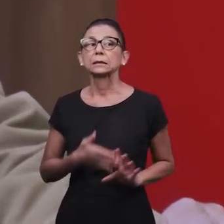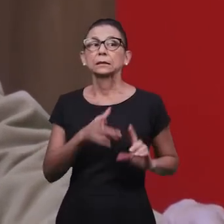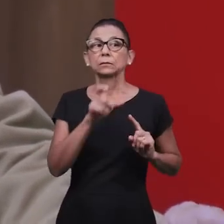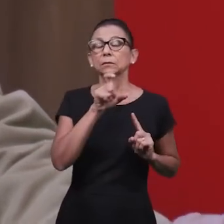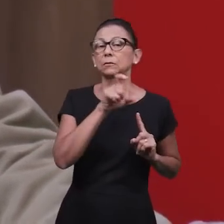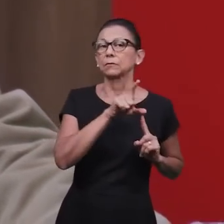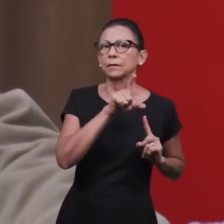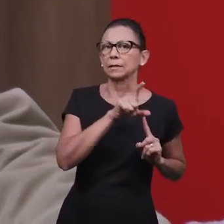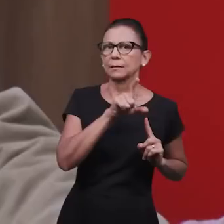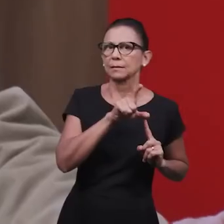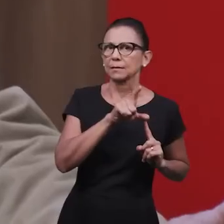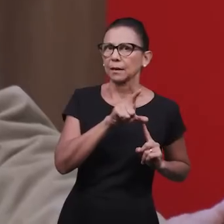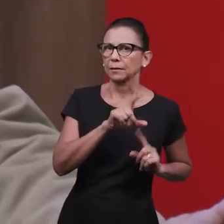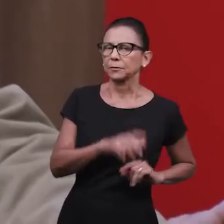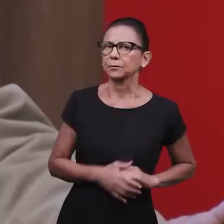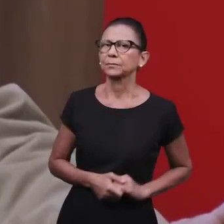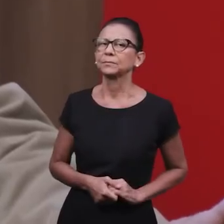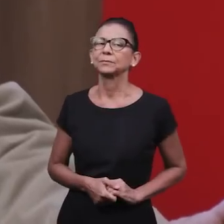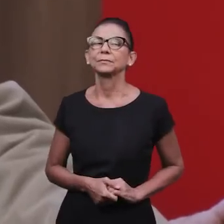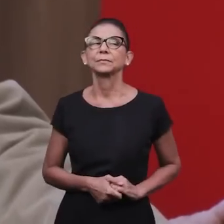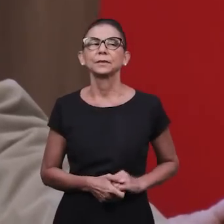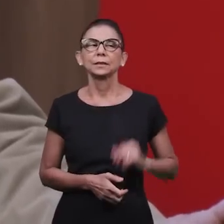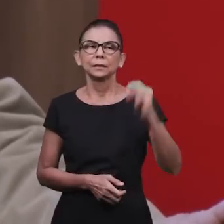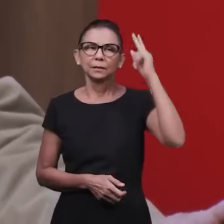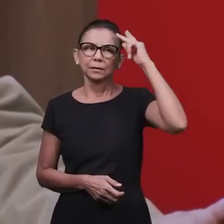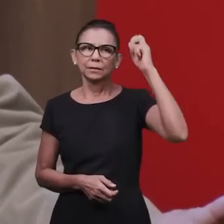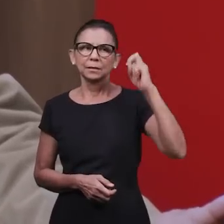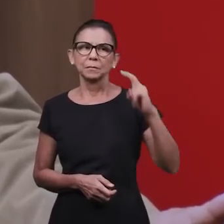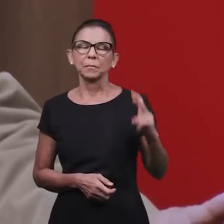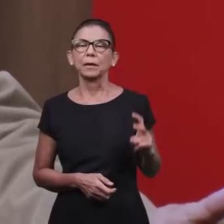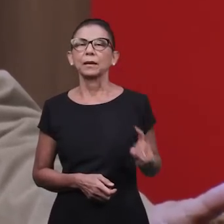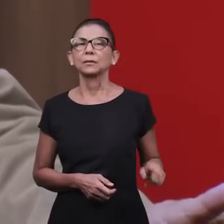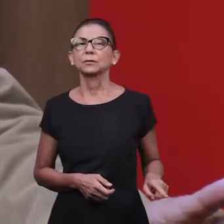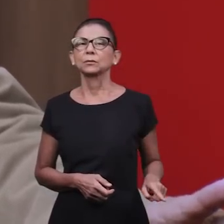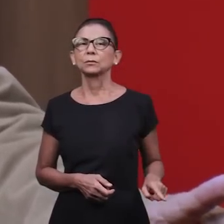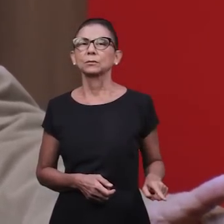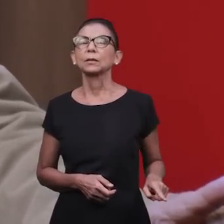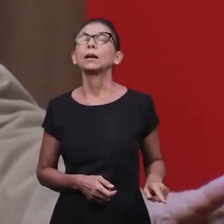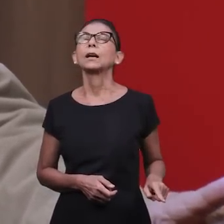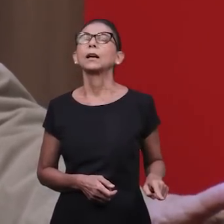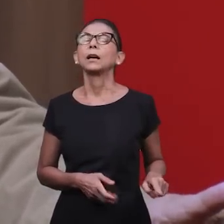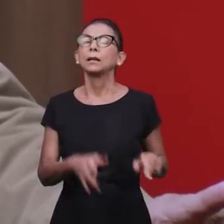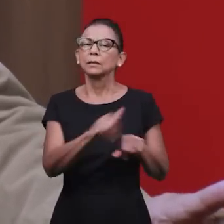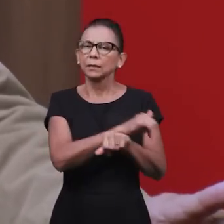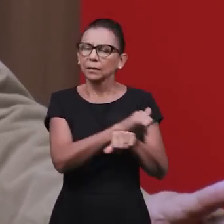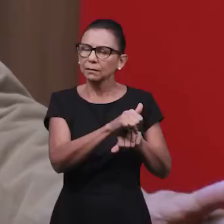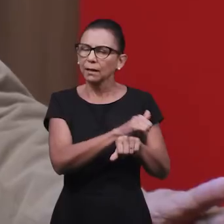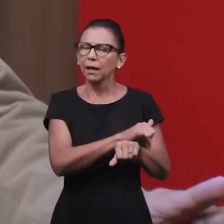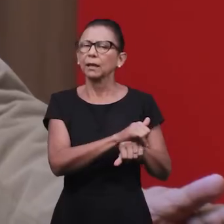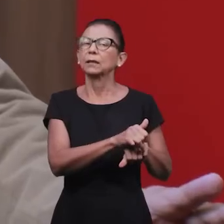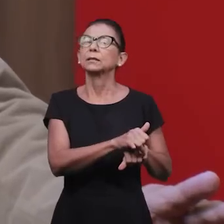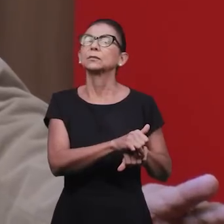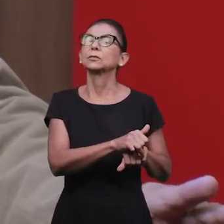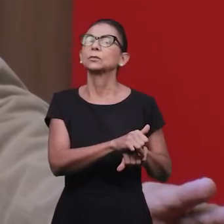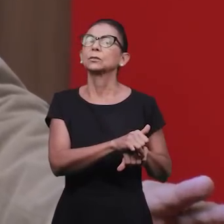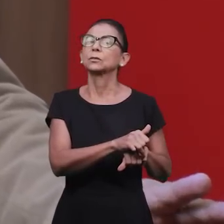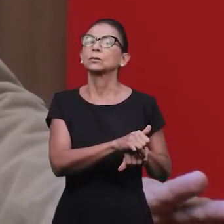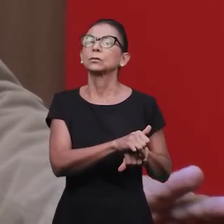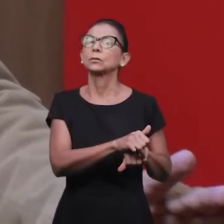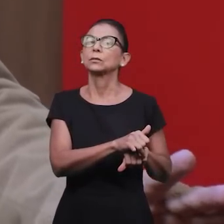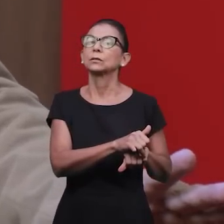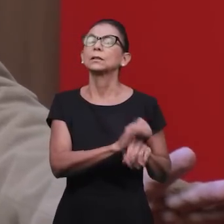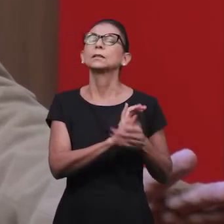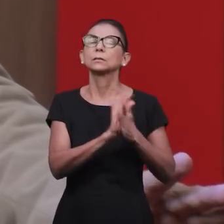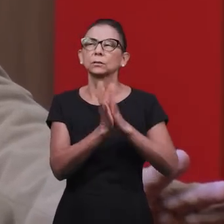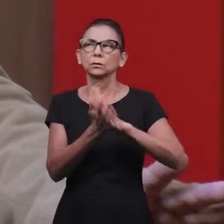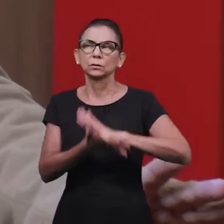o adversário, ele é preparado. Ele quer derrubar mesmo. Uhum. Então, só